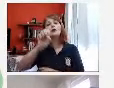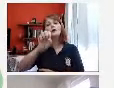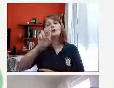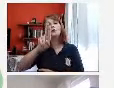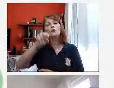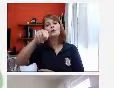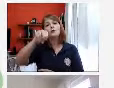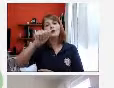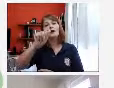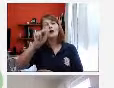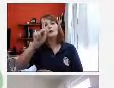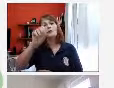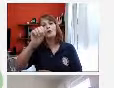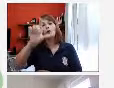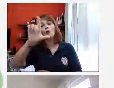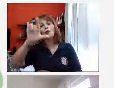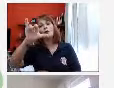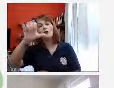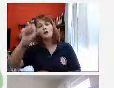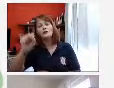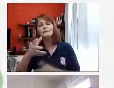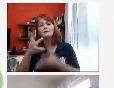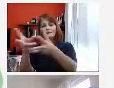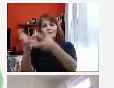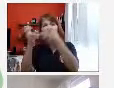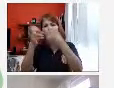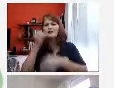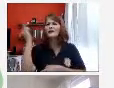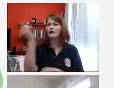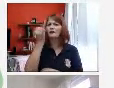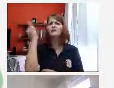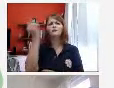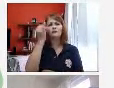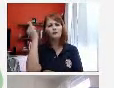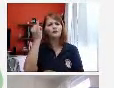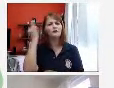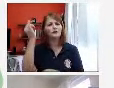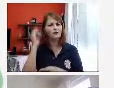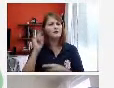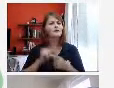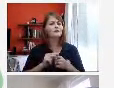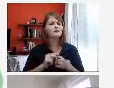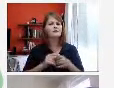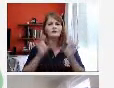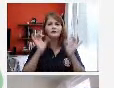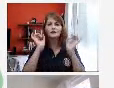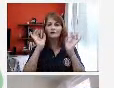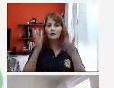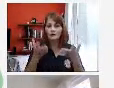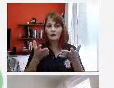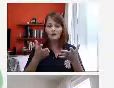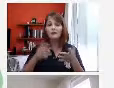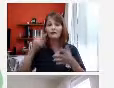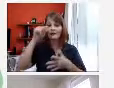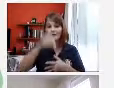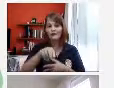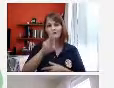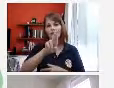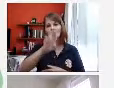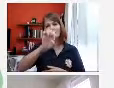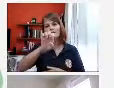podemos perceber a importância, né, em específico nesse momento eu falo da residência,